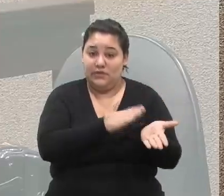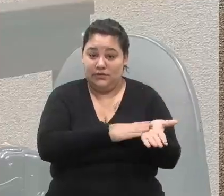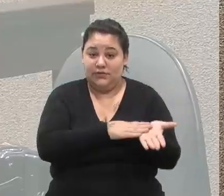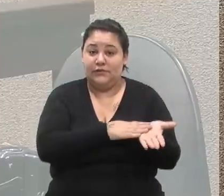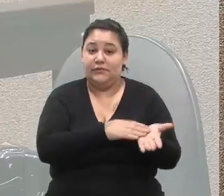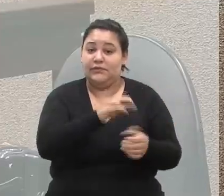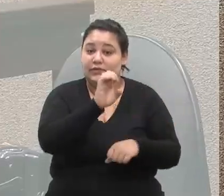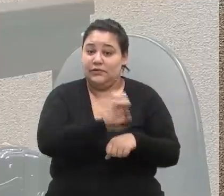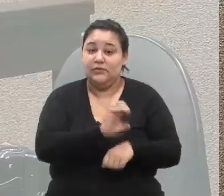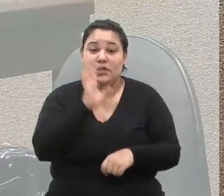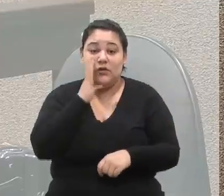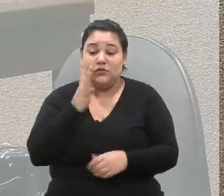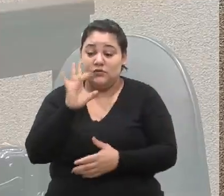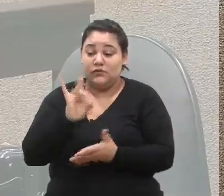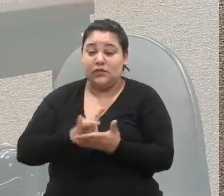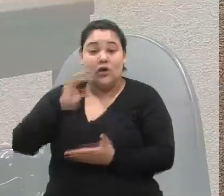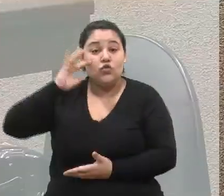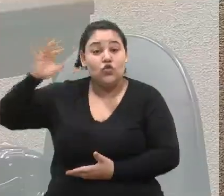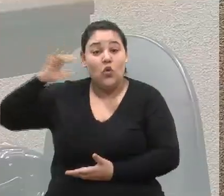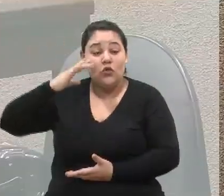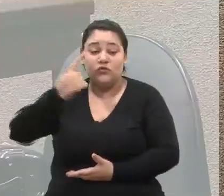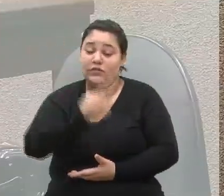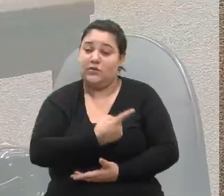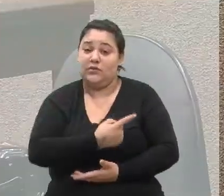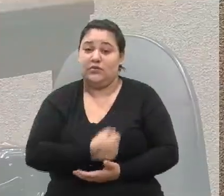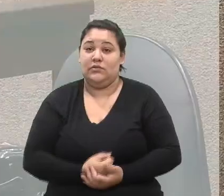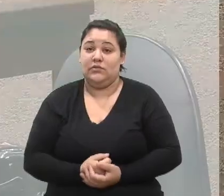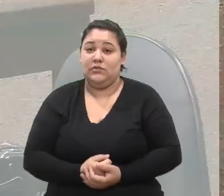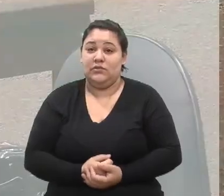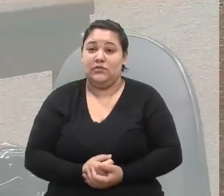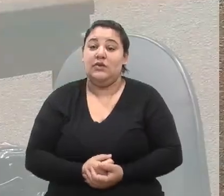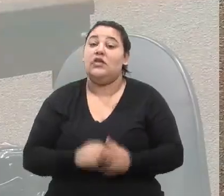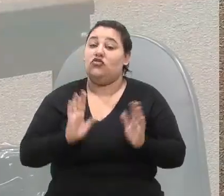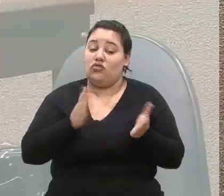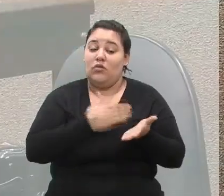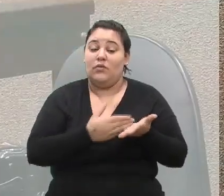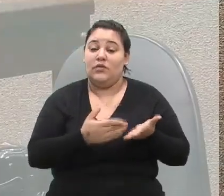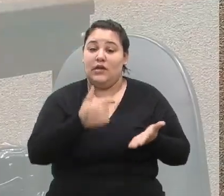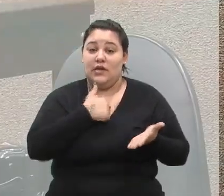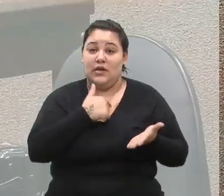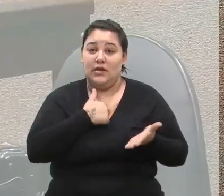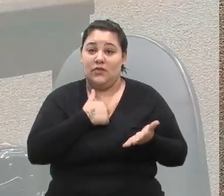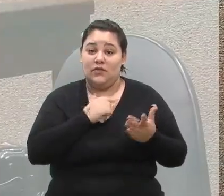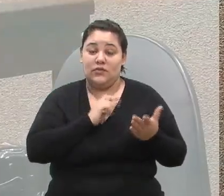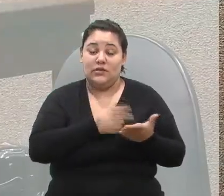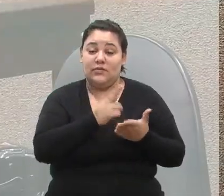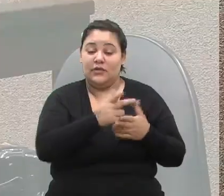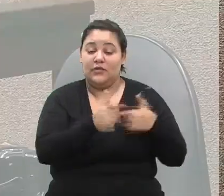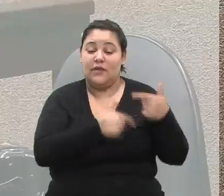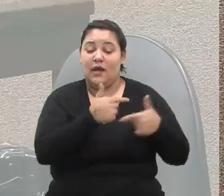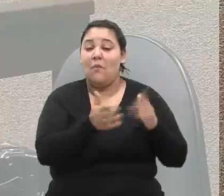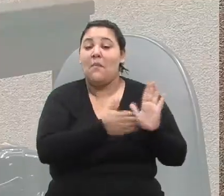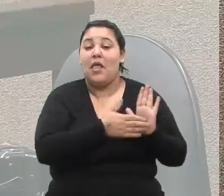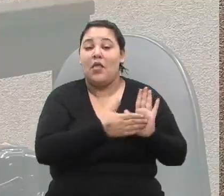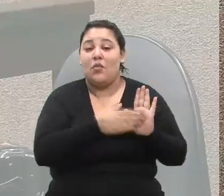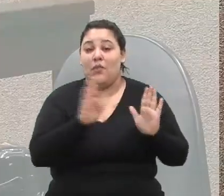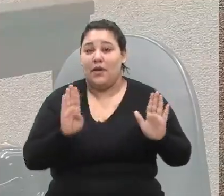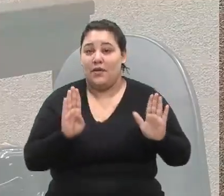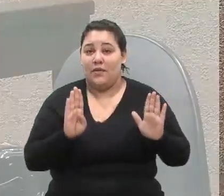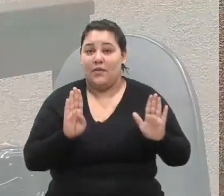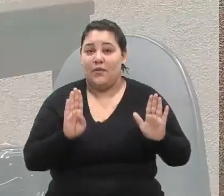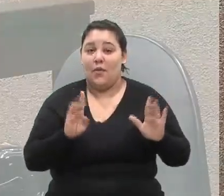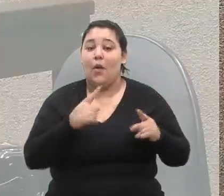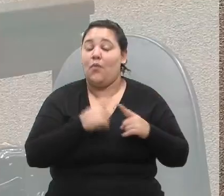vocês. E eu já partiria assim, o Fantinel sempre trabalha com o plano B, sempre. Né? Porque hoje em